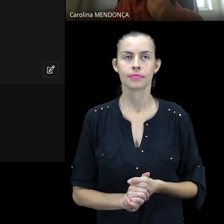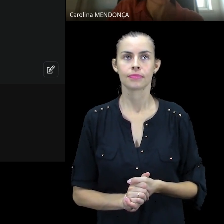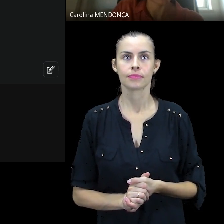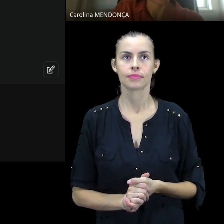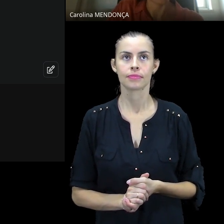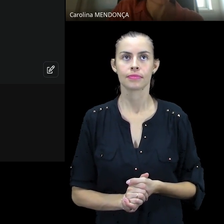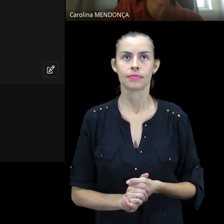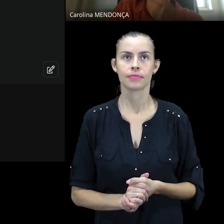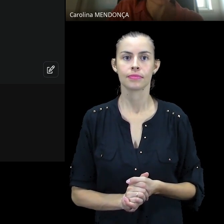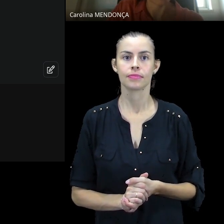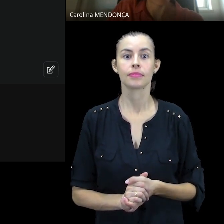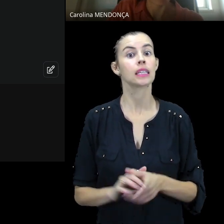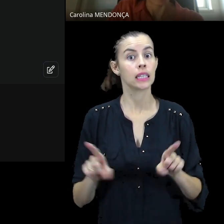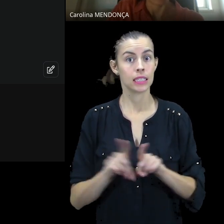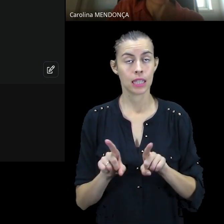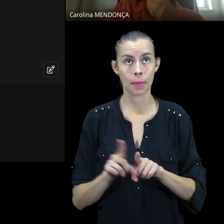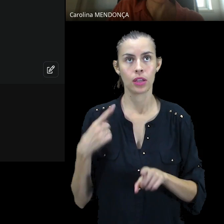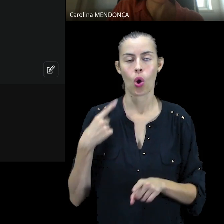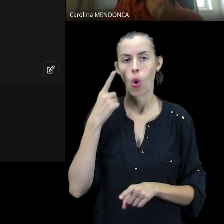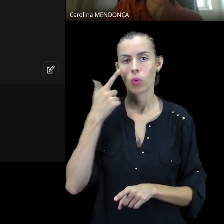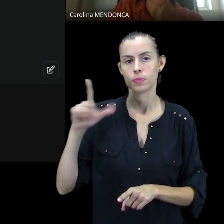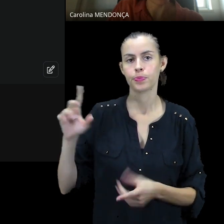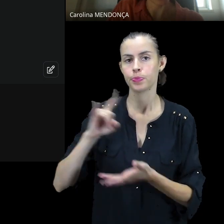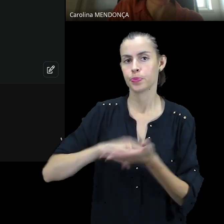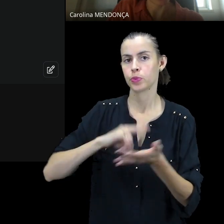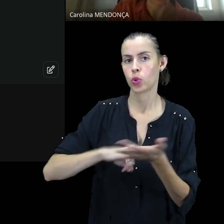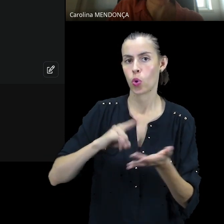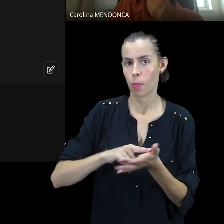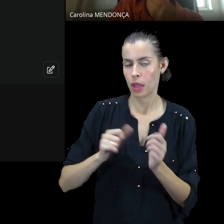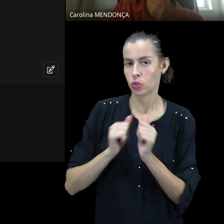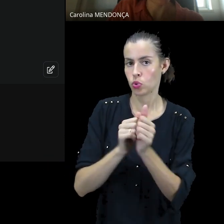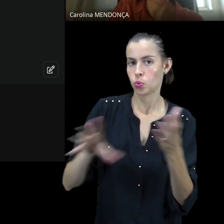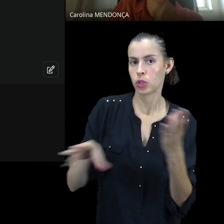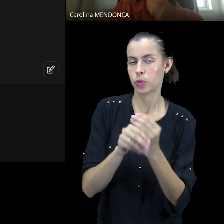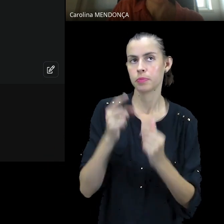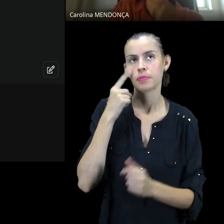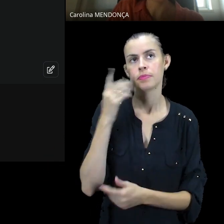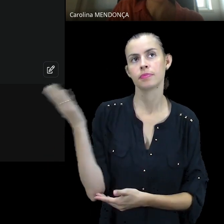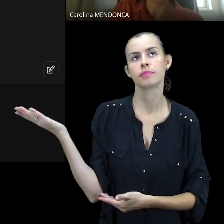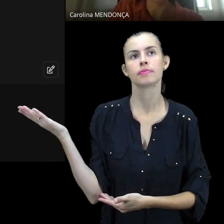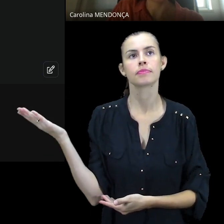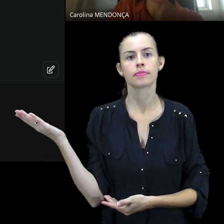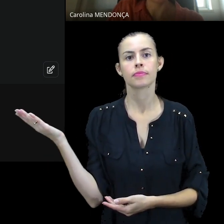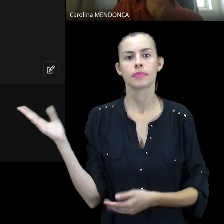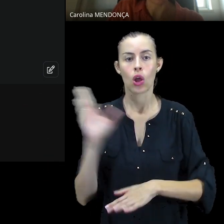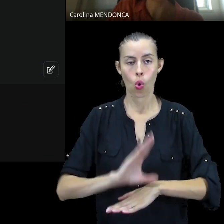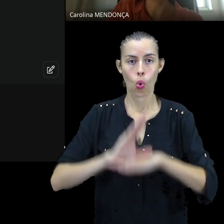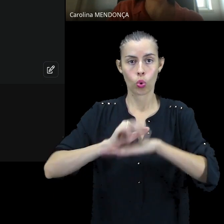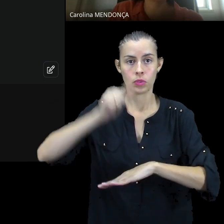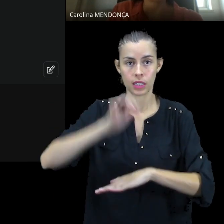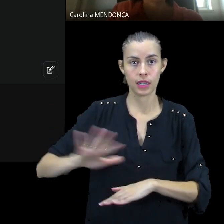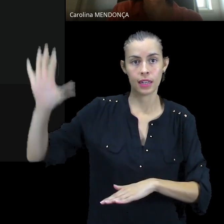E aí eu vou passar aqui para a nossa... também na resolução da extensão, a gente tem